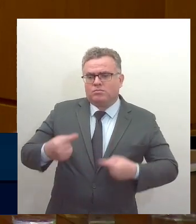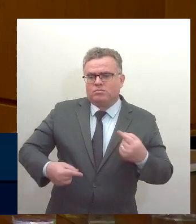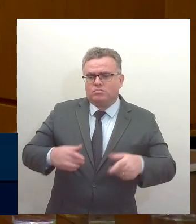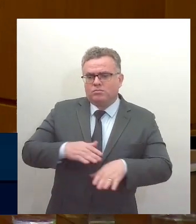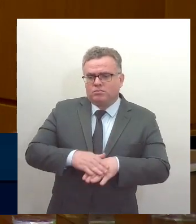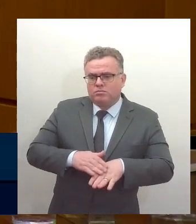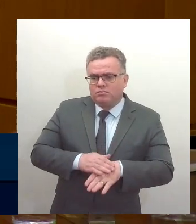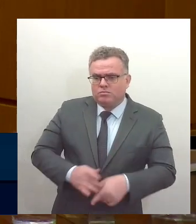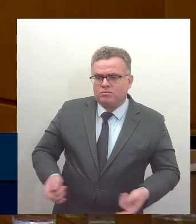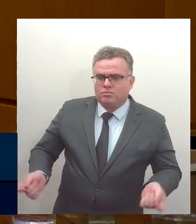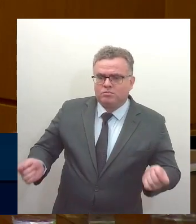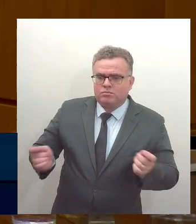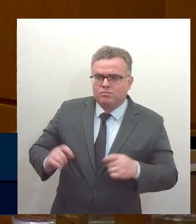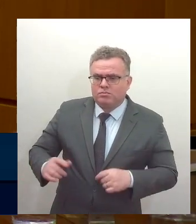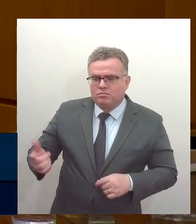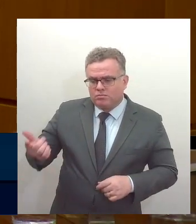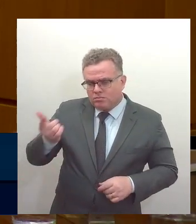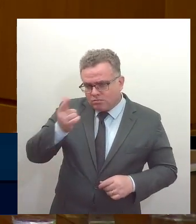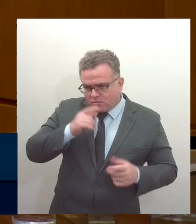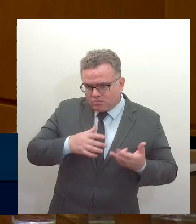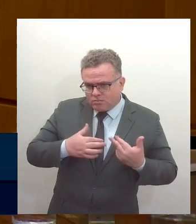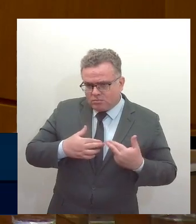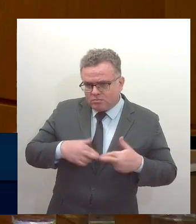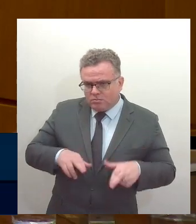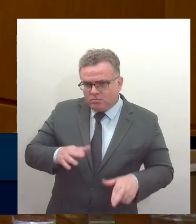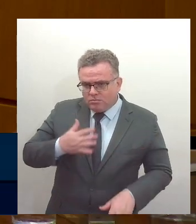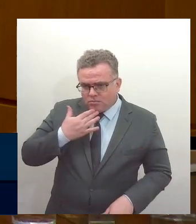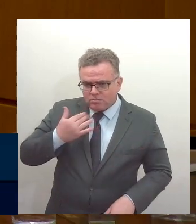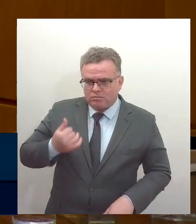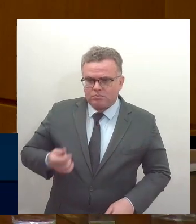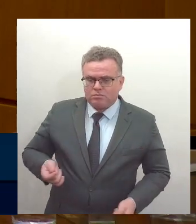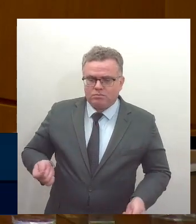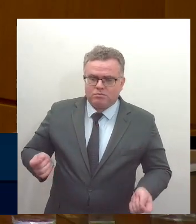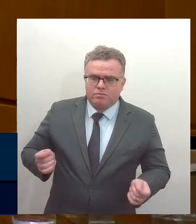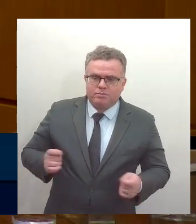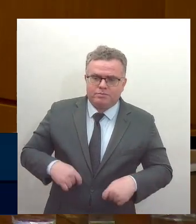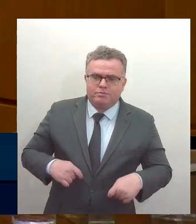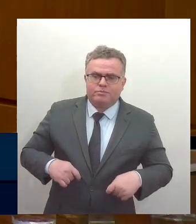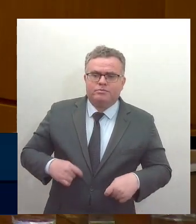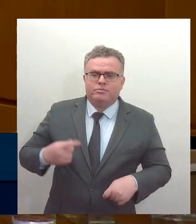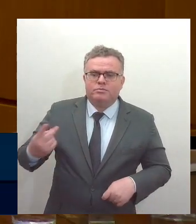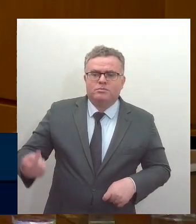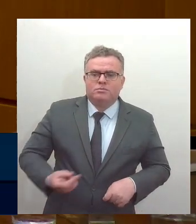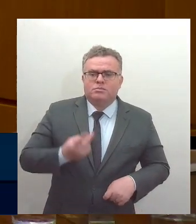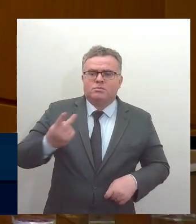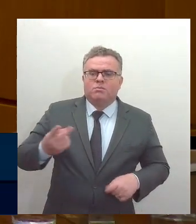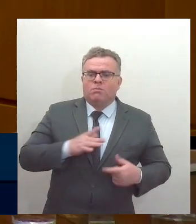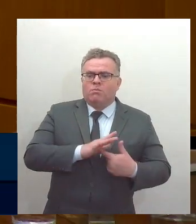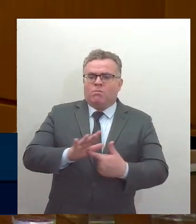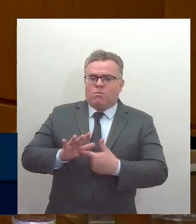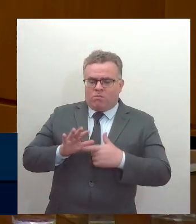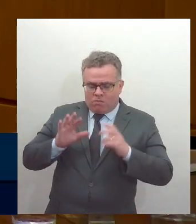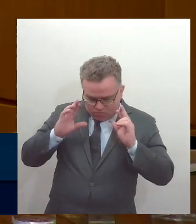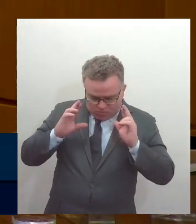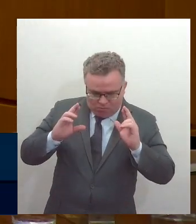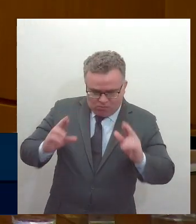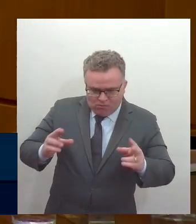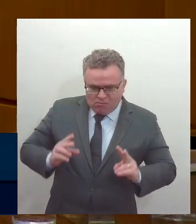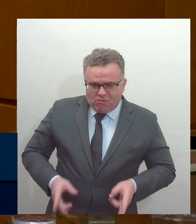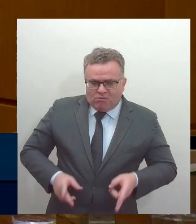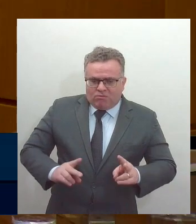ver a melhor forma, né, de valorizar e de respeitar, né, os servidores e as